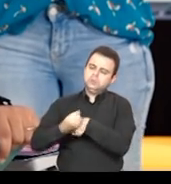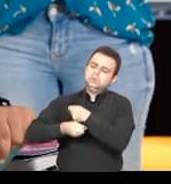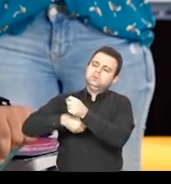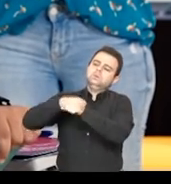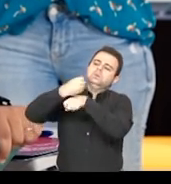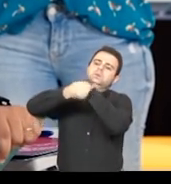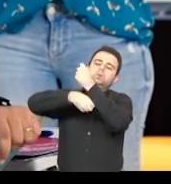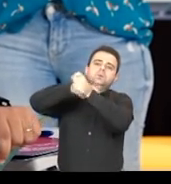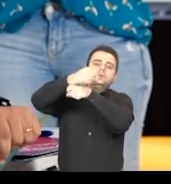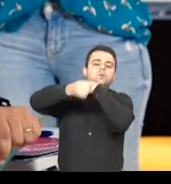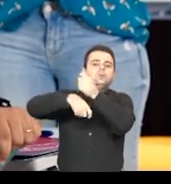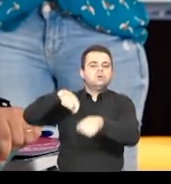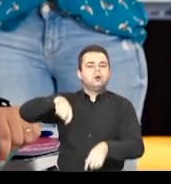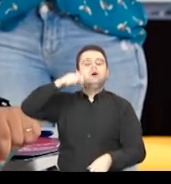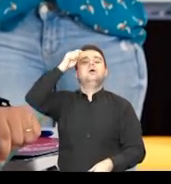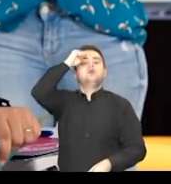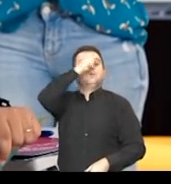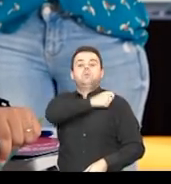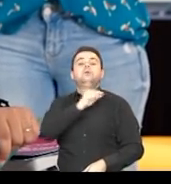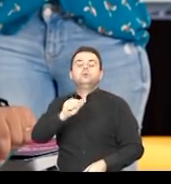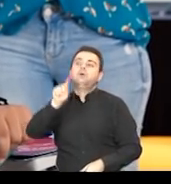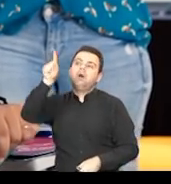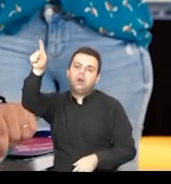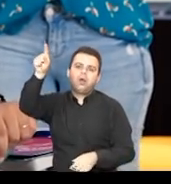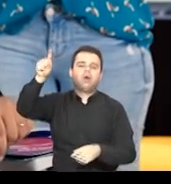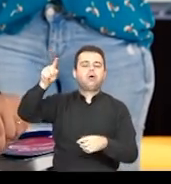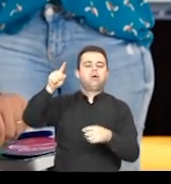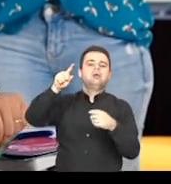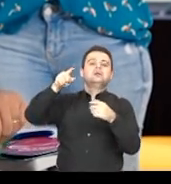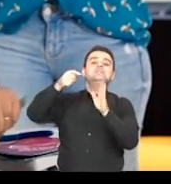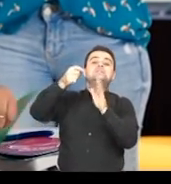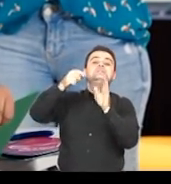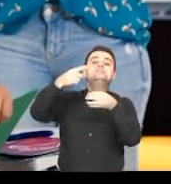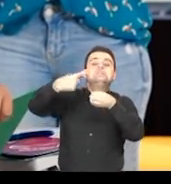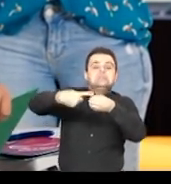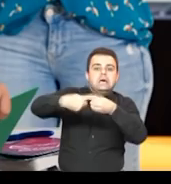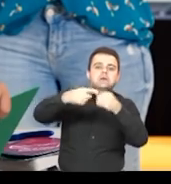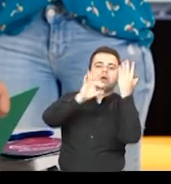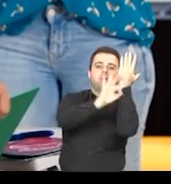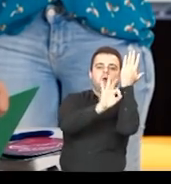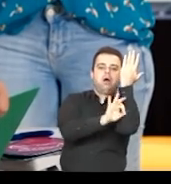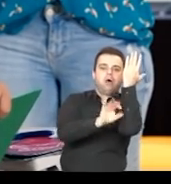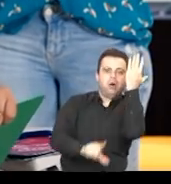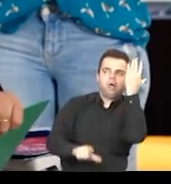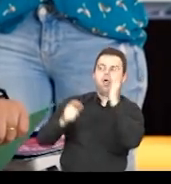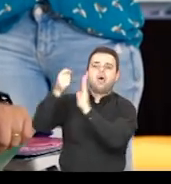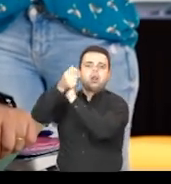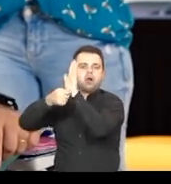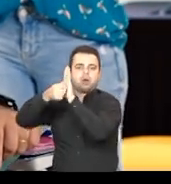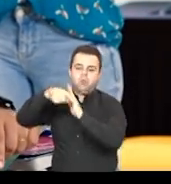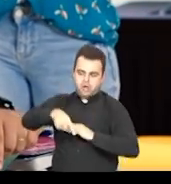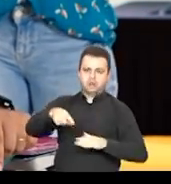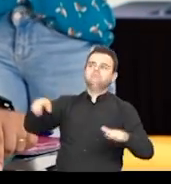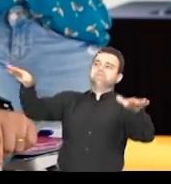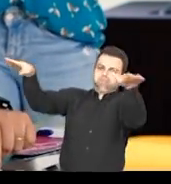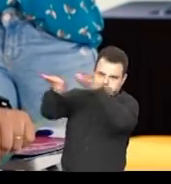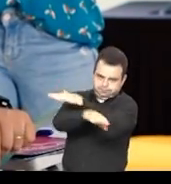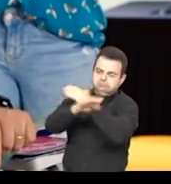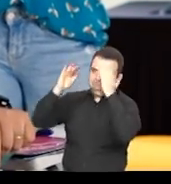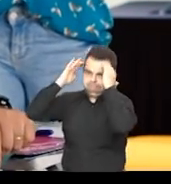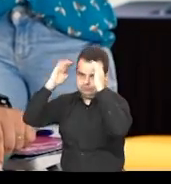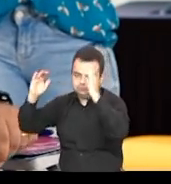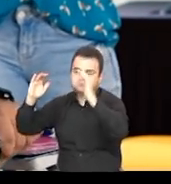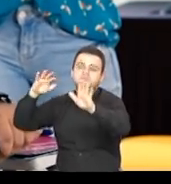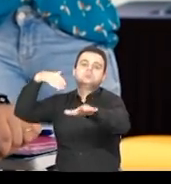a nossa cidade foi comarca de Araraquara, depois de Jaboticabal, ou seja, pertencia a essas duas cidades. Depois,